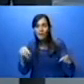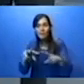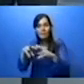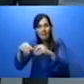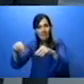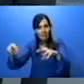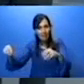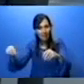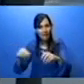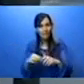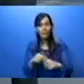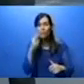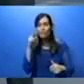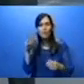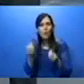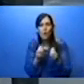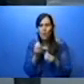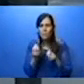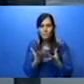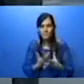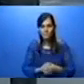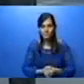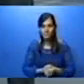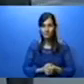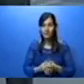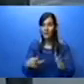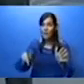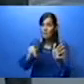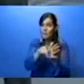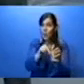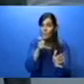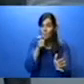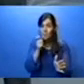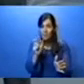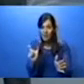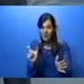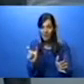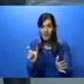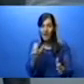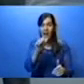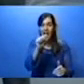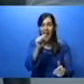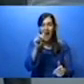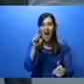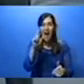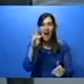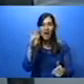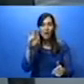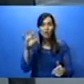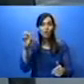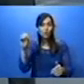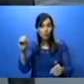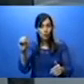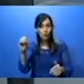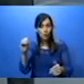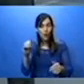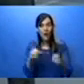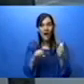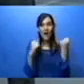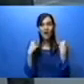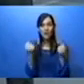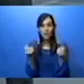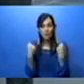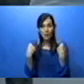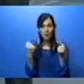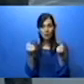Bom, vamos entender pela própria palavra. Artro significa articulação, podes, pés.